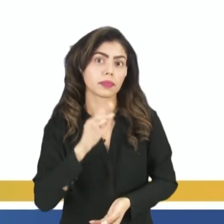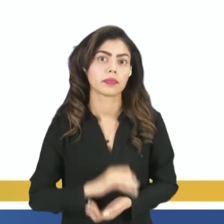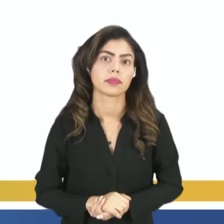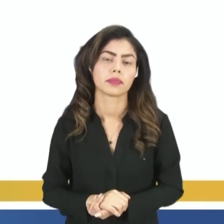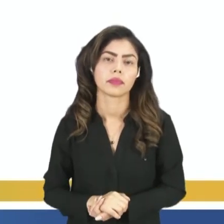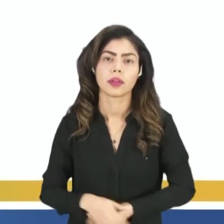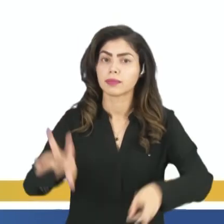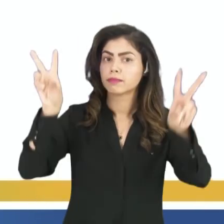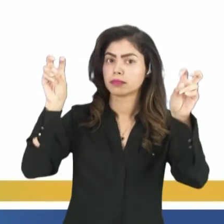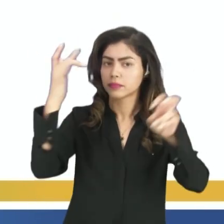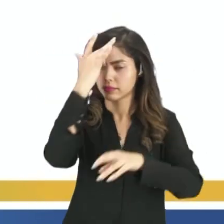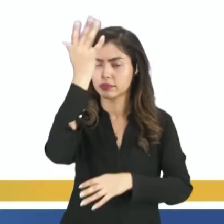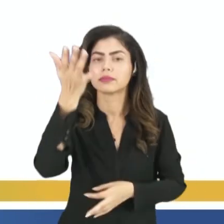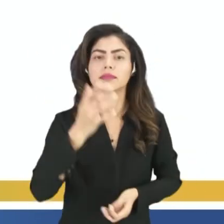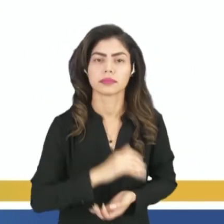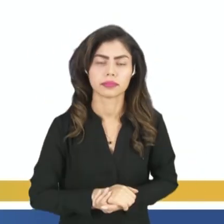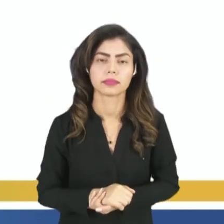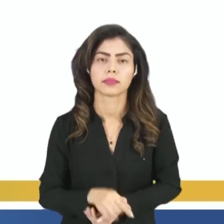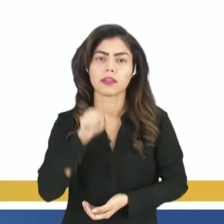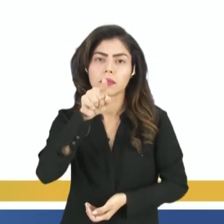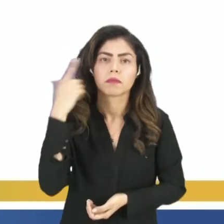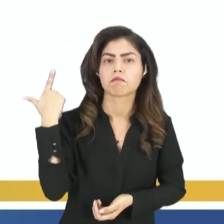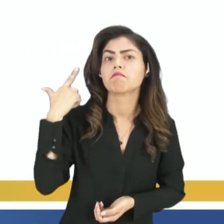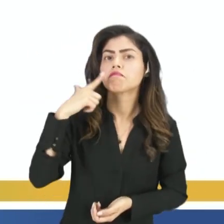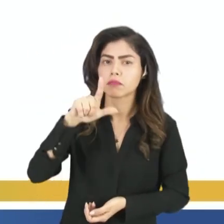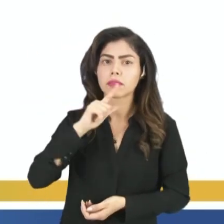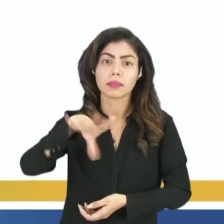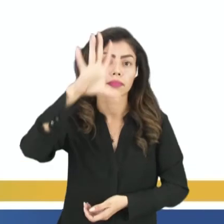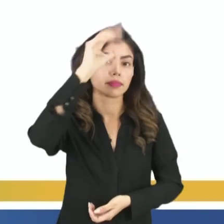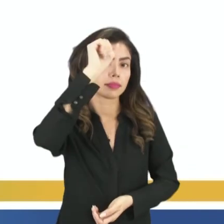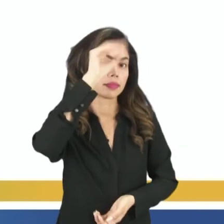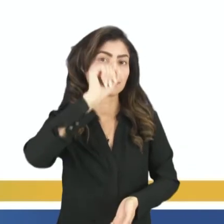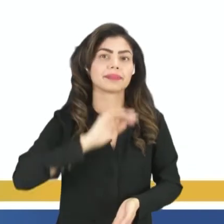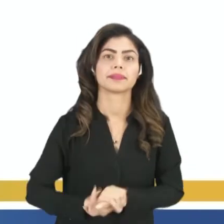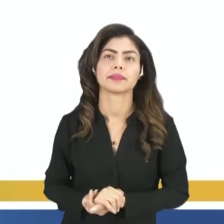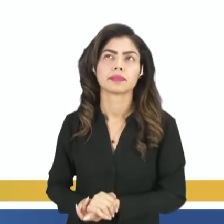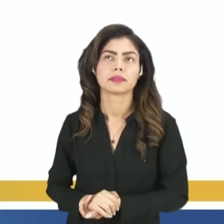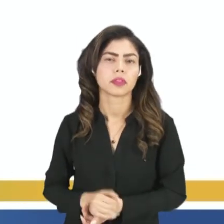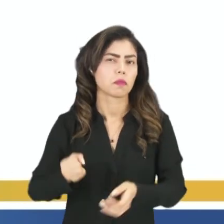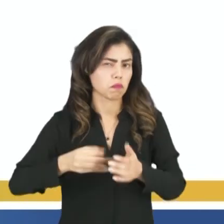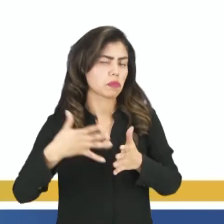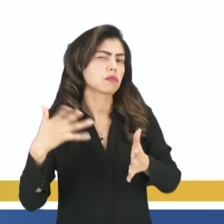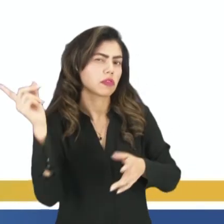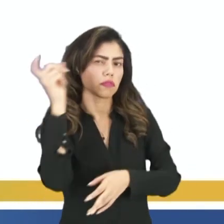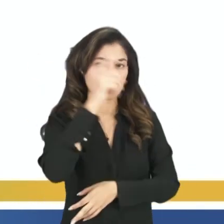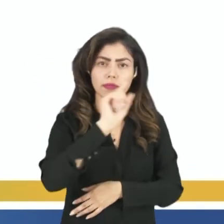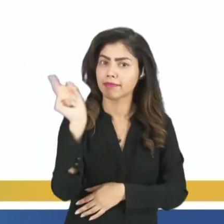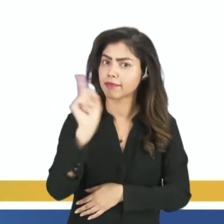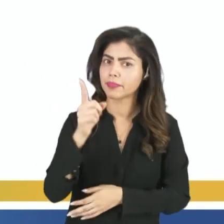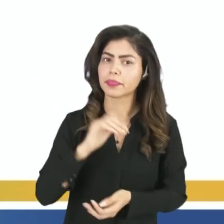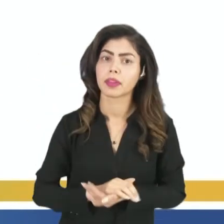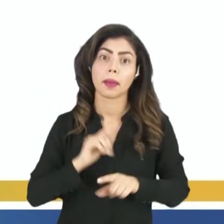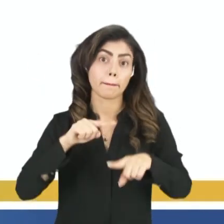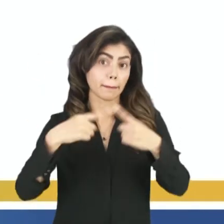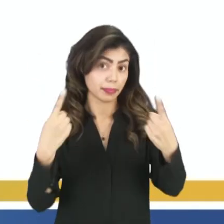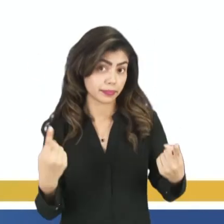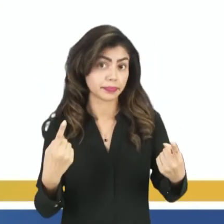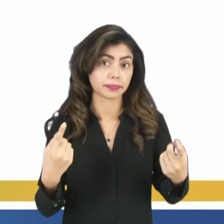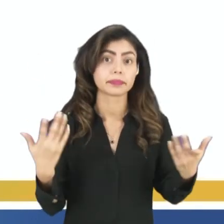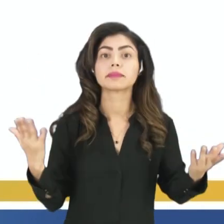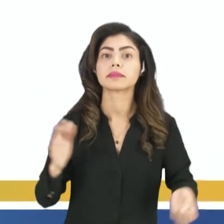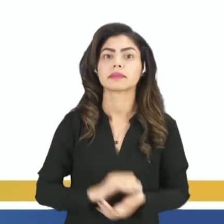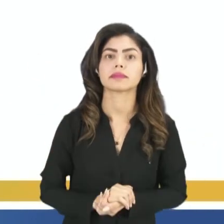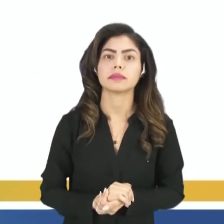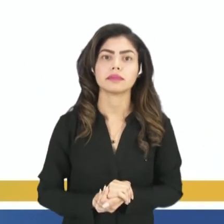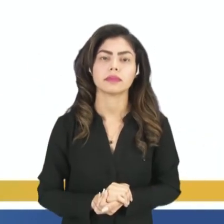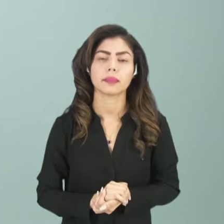um assunto bem fácil, que você consegue aprender e não é de tamanha dificuldade. Ok? Então,